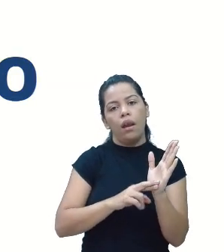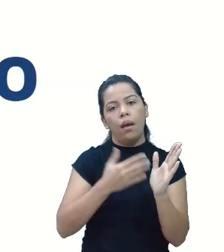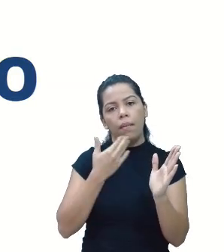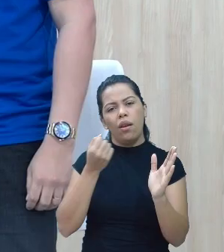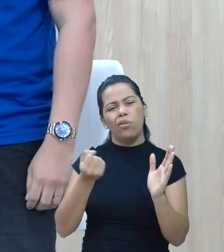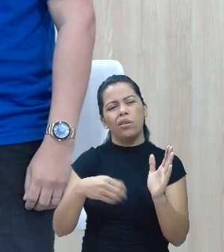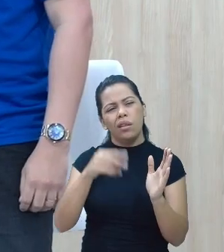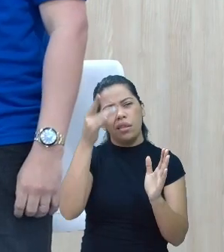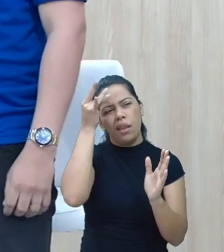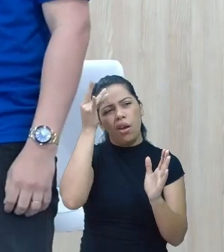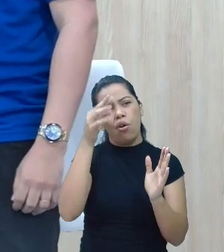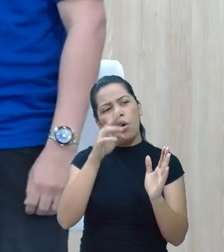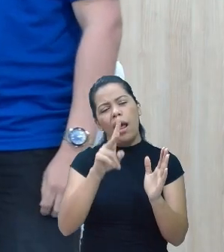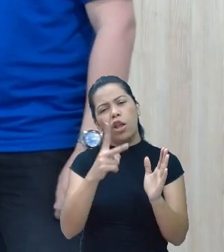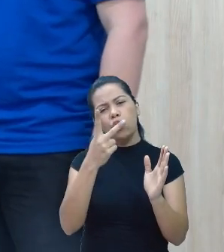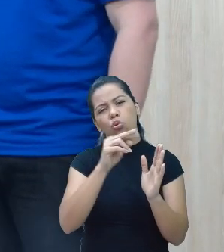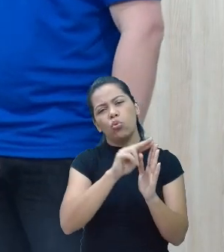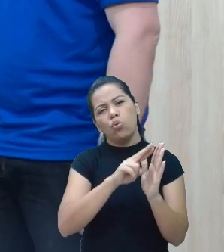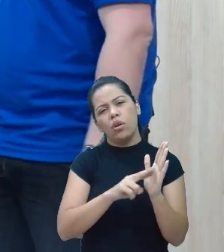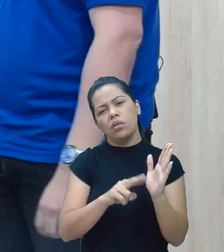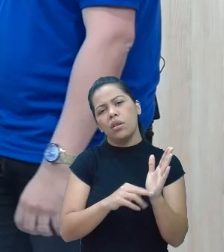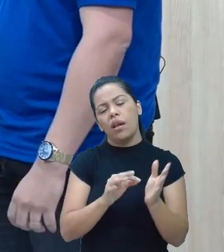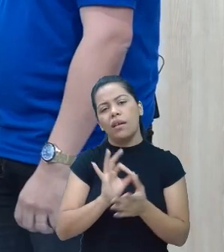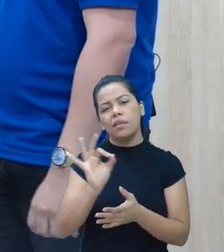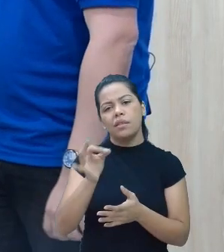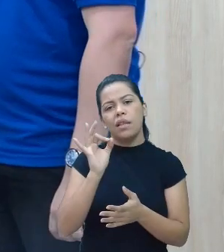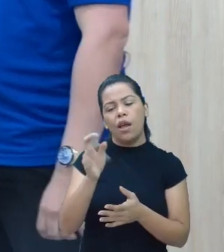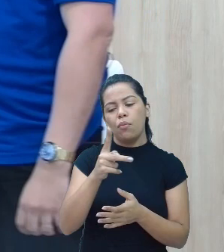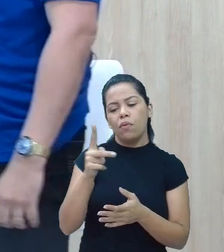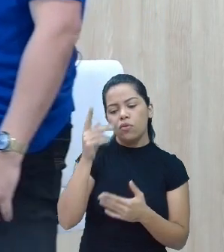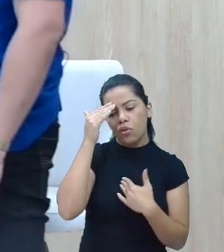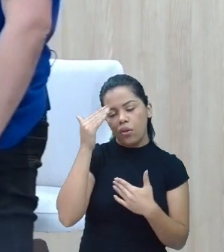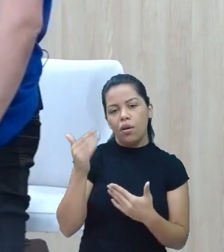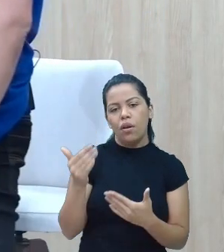Ok, professor. Intervenções valiosas aqui.